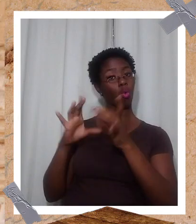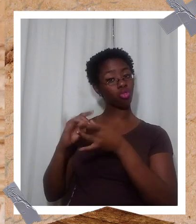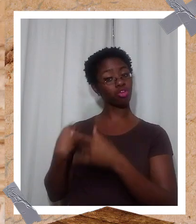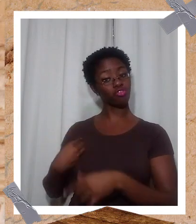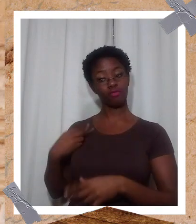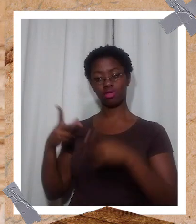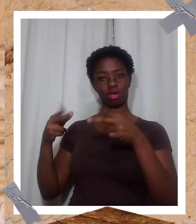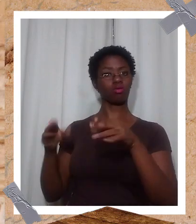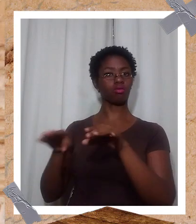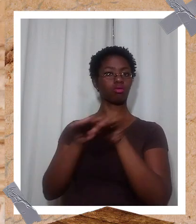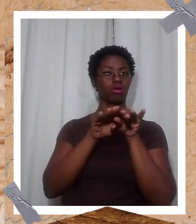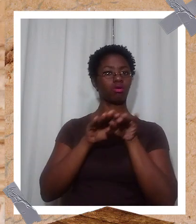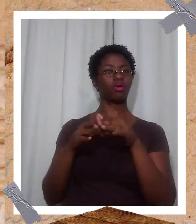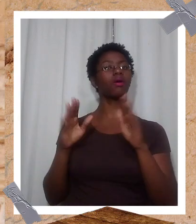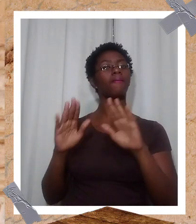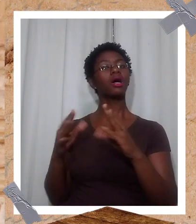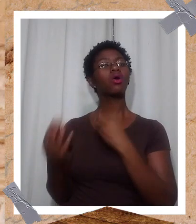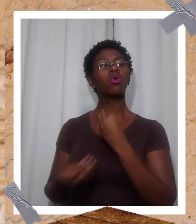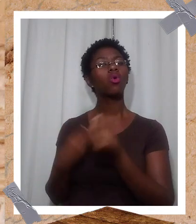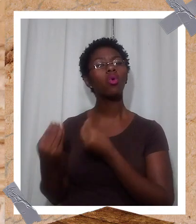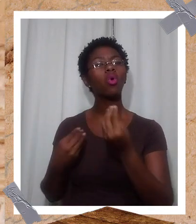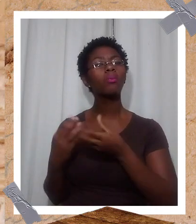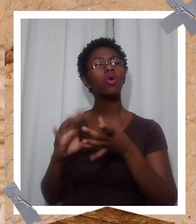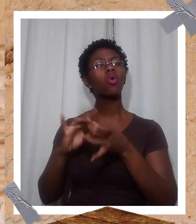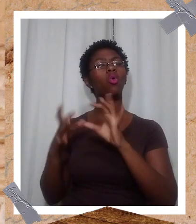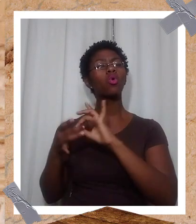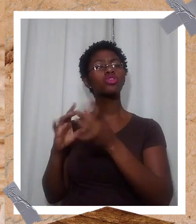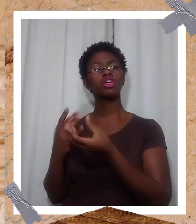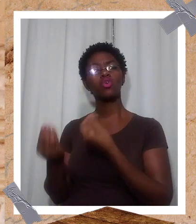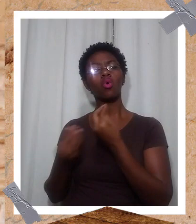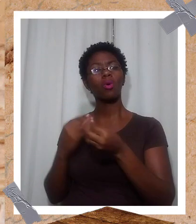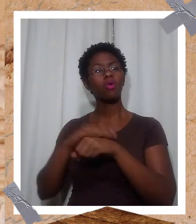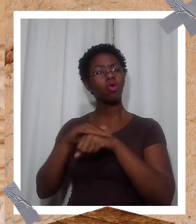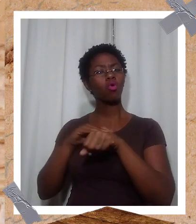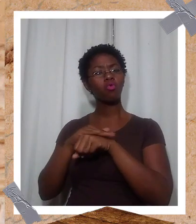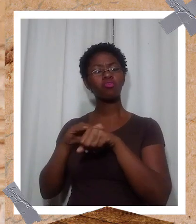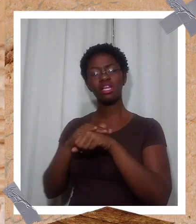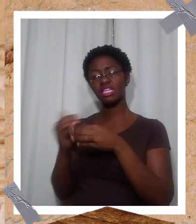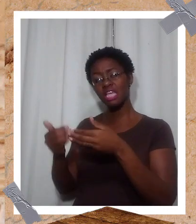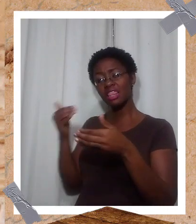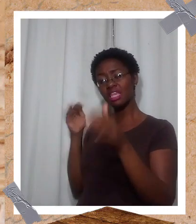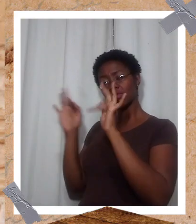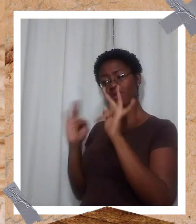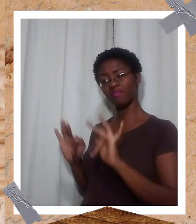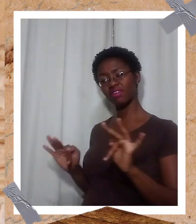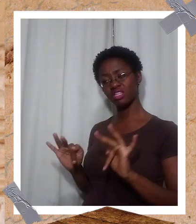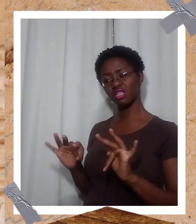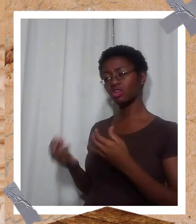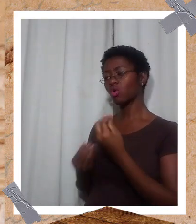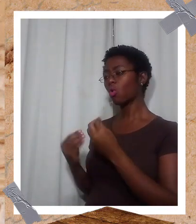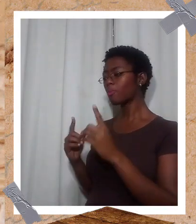esse antecipar da felicidade? Como é que isso dialoga com a sua história na literatura?